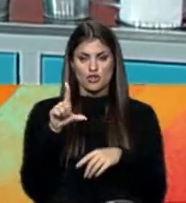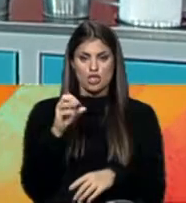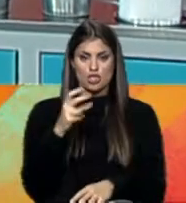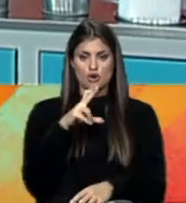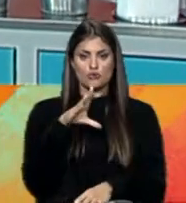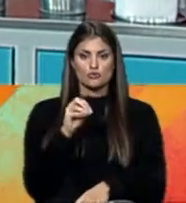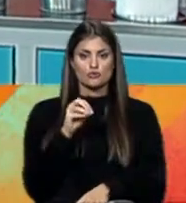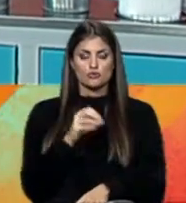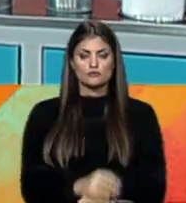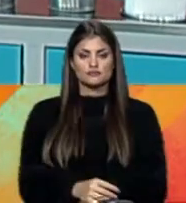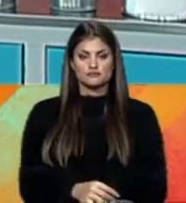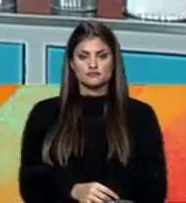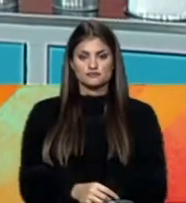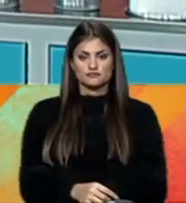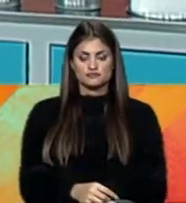ser.